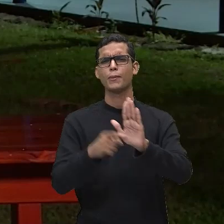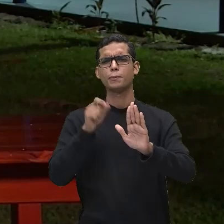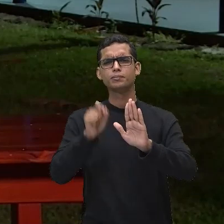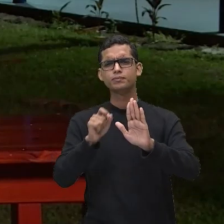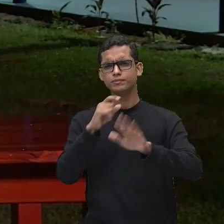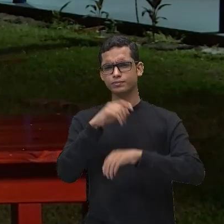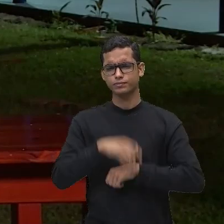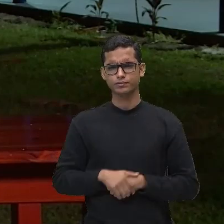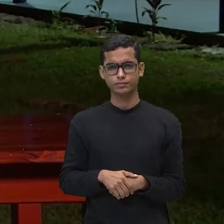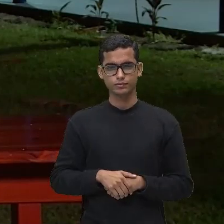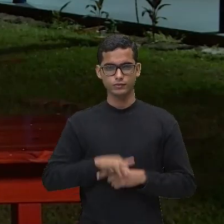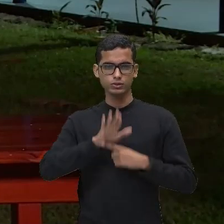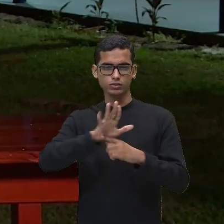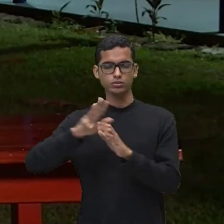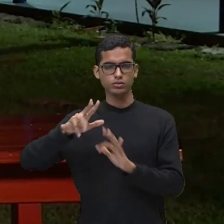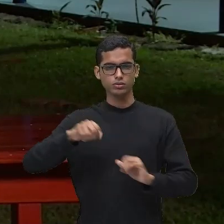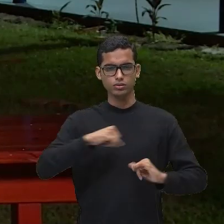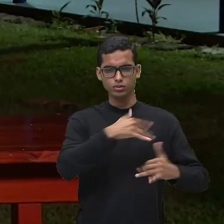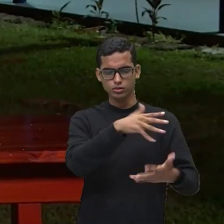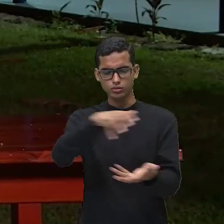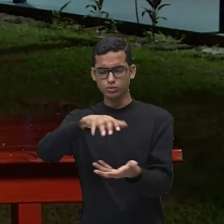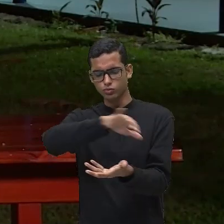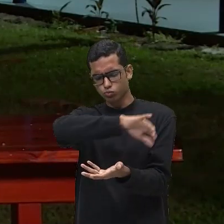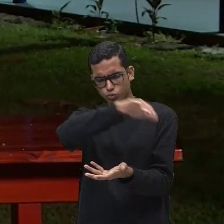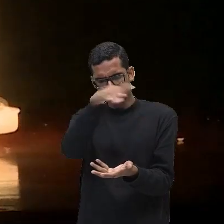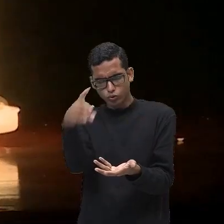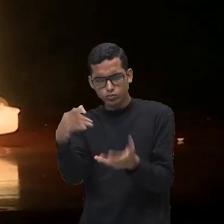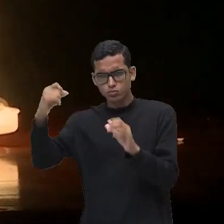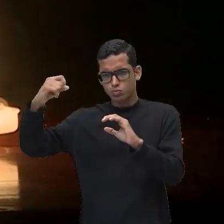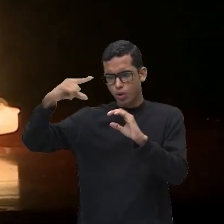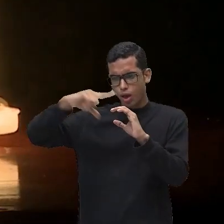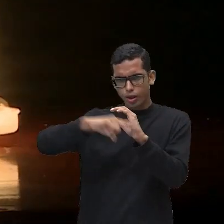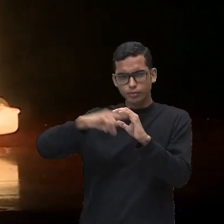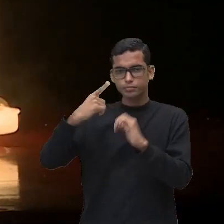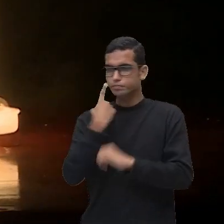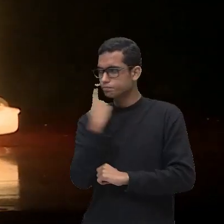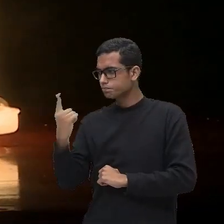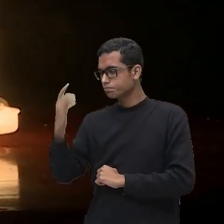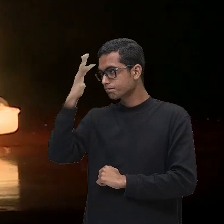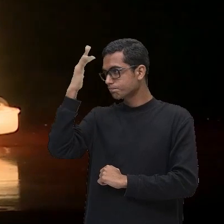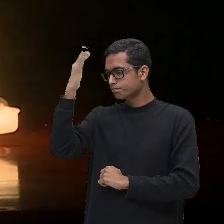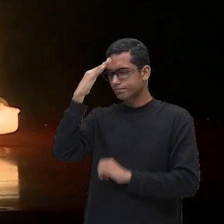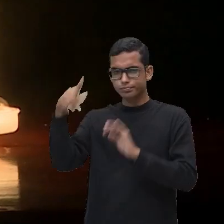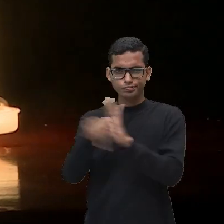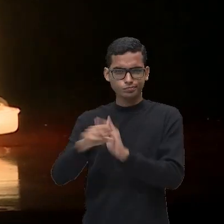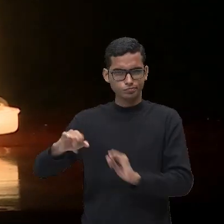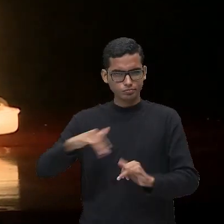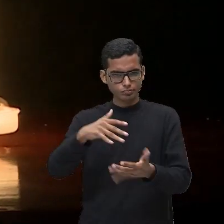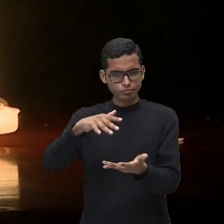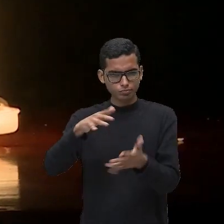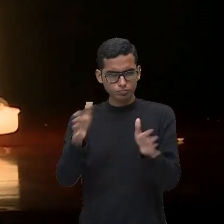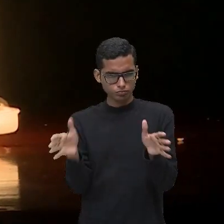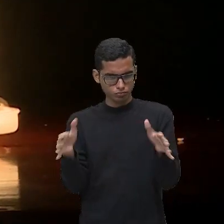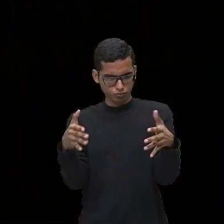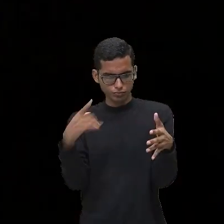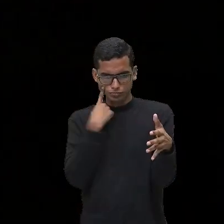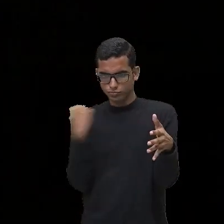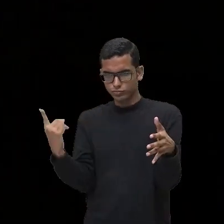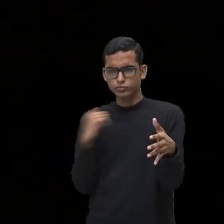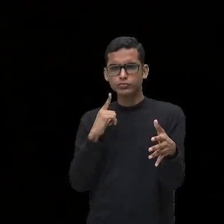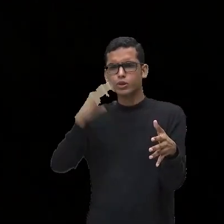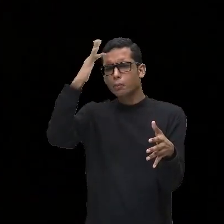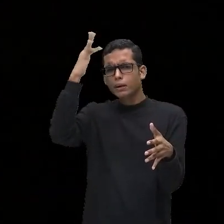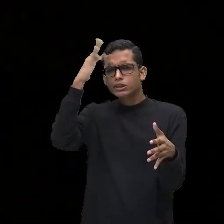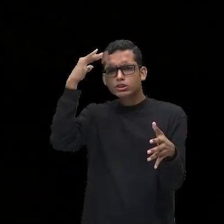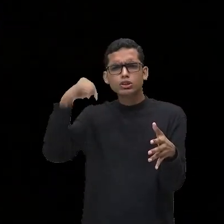o planeta com efeito estufa, tá? Então imagina que isso aqui é a atmosfera, tá? Que vocês já viram aí na aula. E